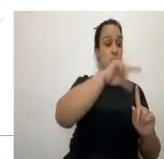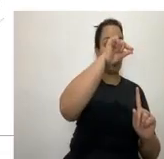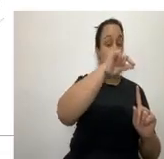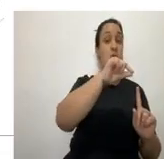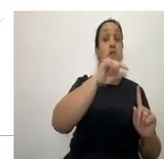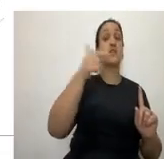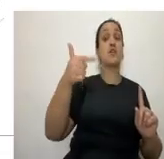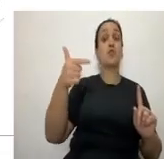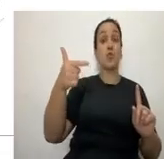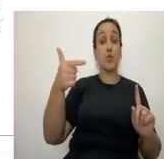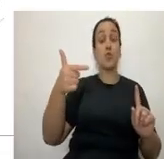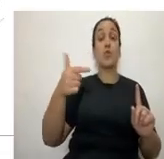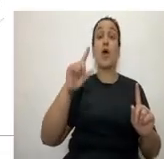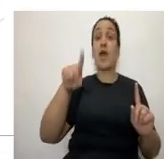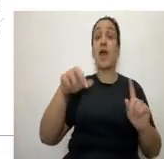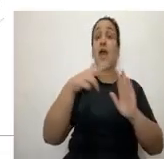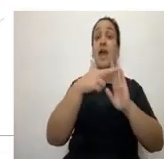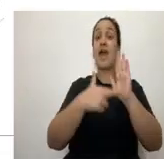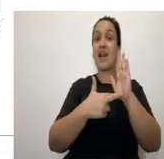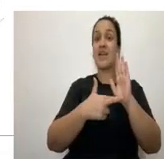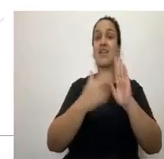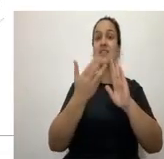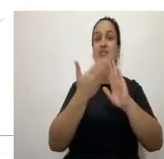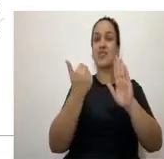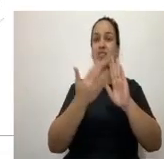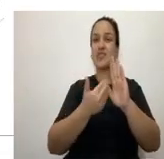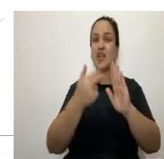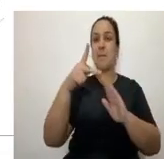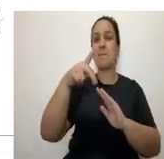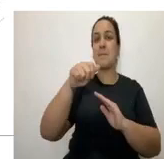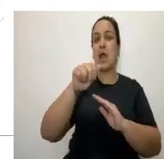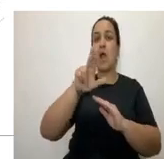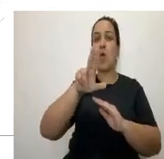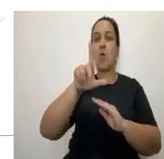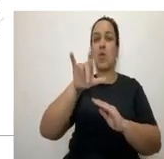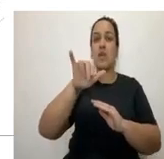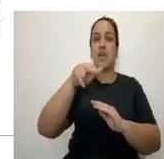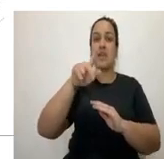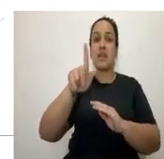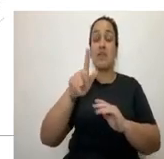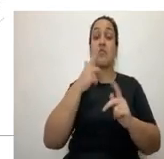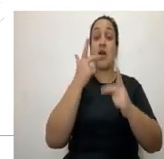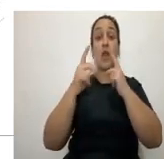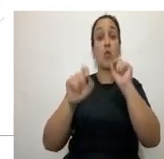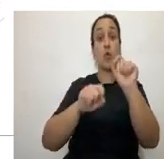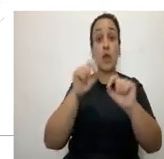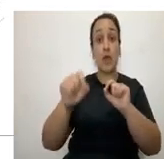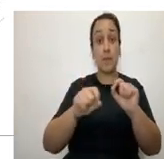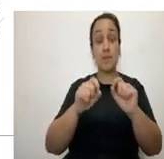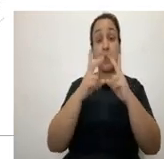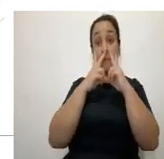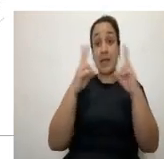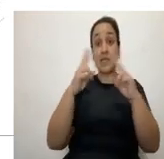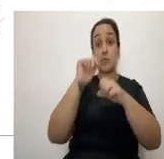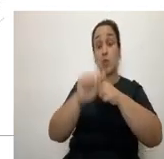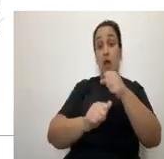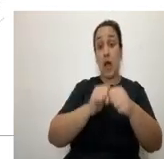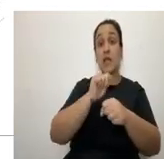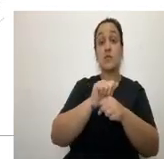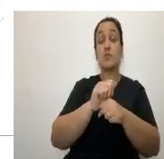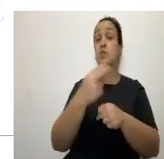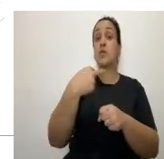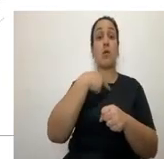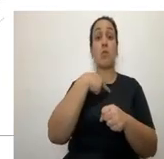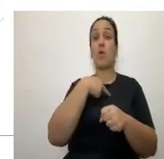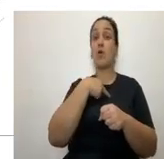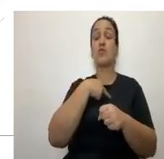do hidrogênio e o segundo vai seguir o princípio da exclusão de Pauling. O que diz isso? Que 2 elétrons